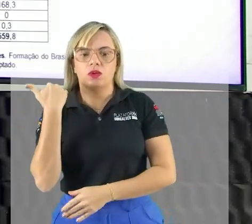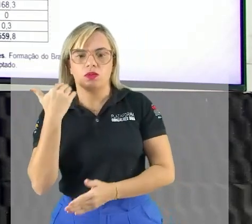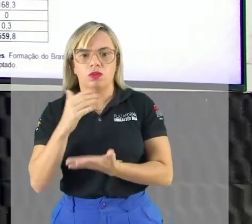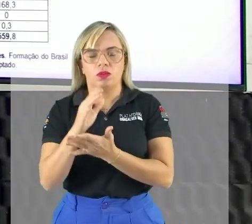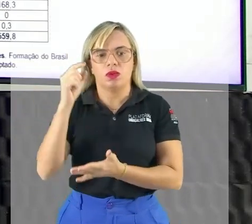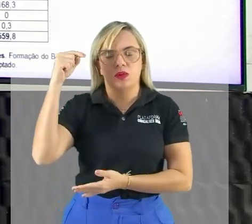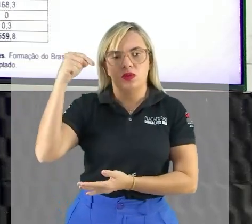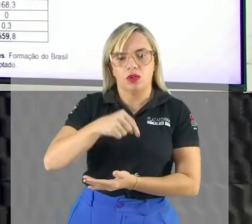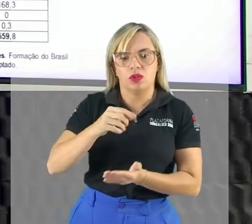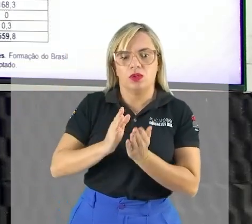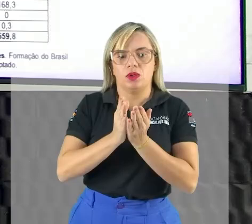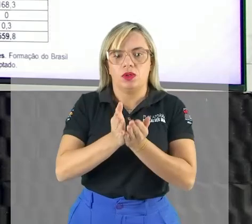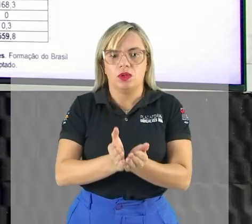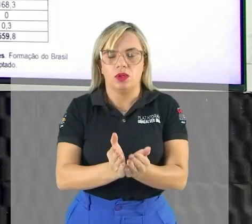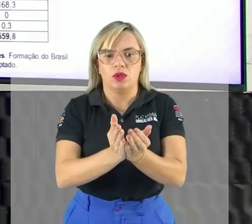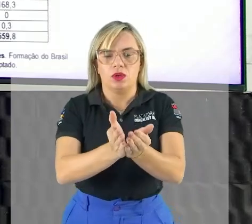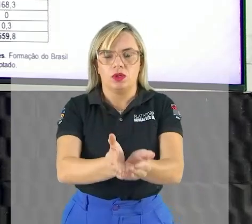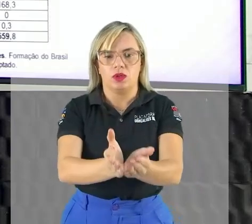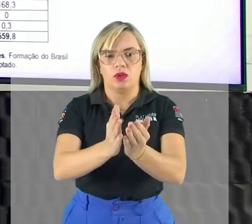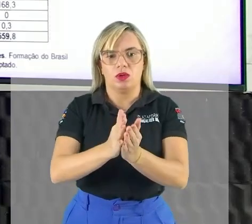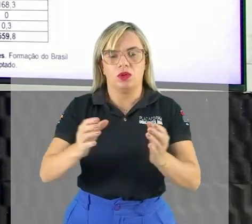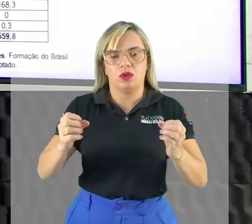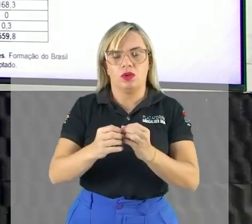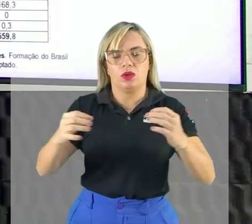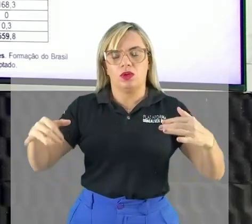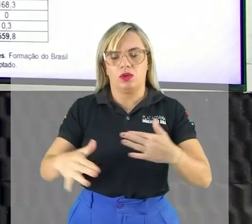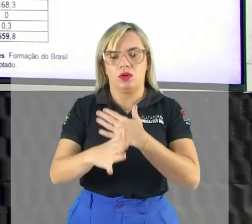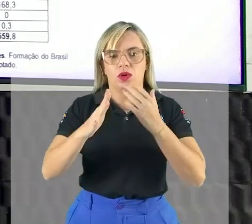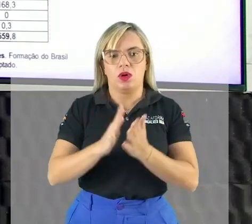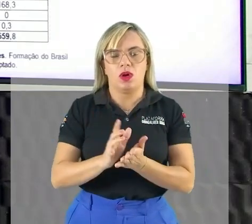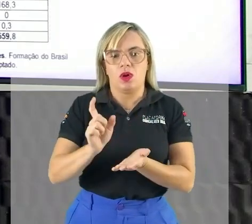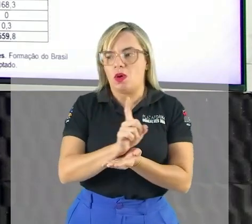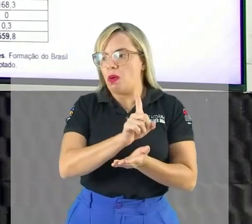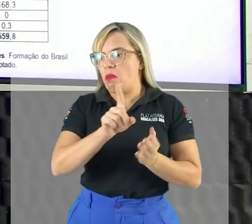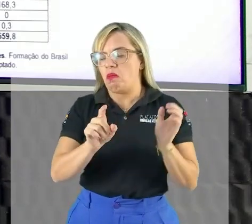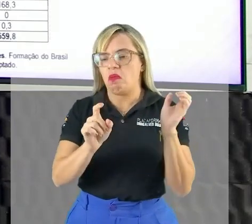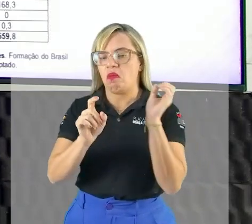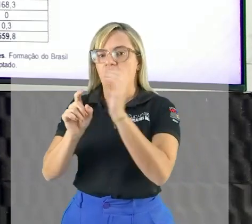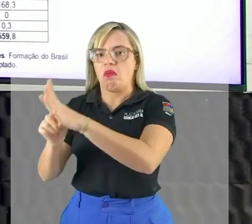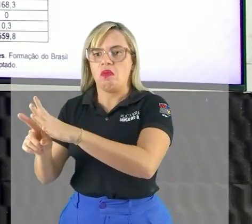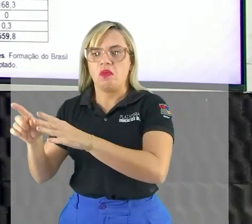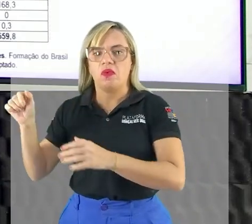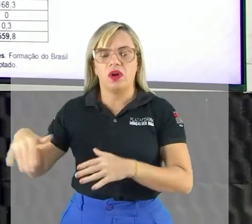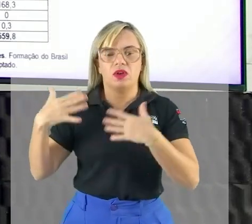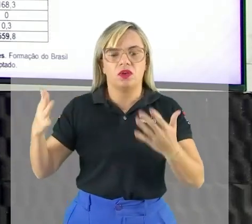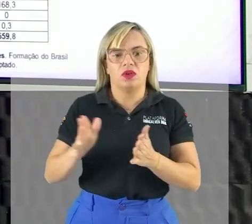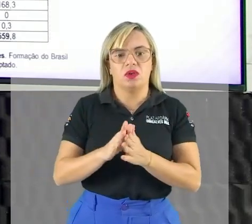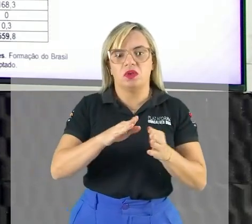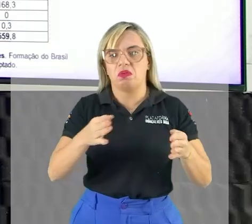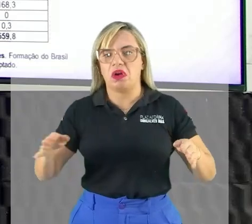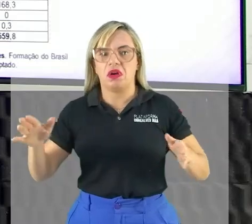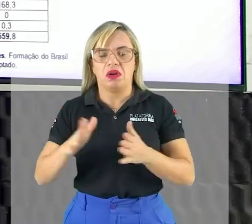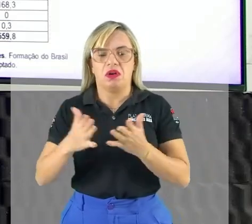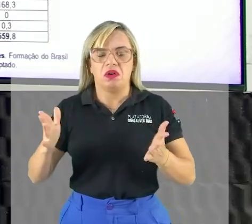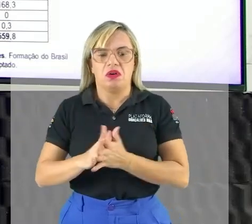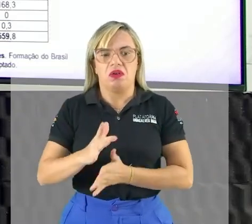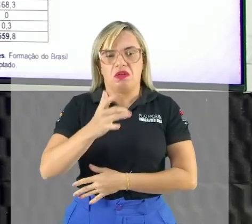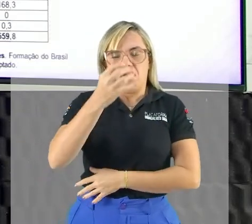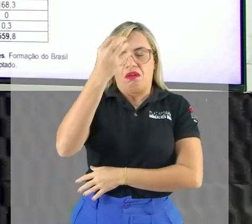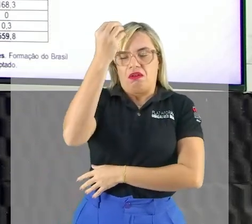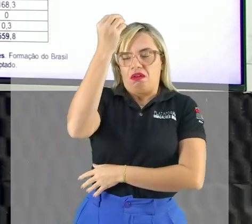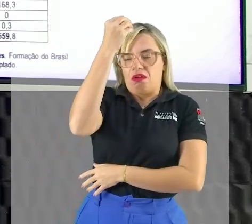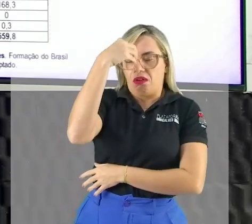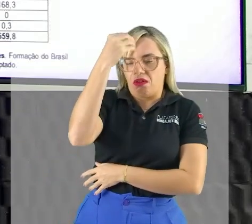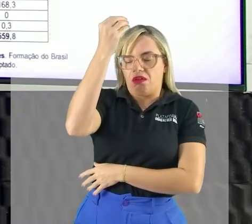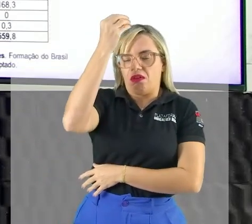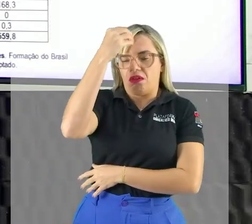meio né da travessia do Atlântico alguns eram jogados realmente ao mar alguns chegavam bastante fracos aqui deveriam se recuperar para